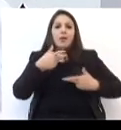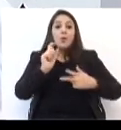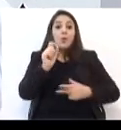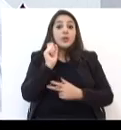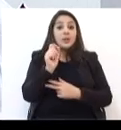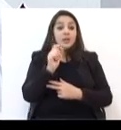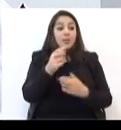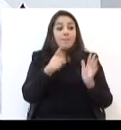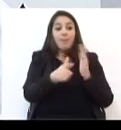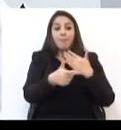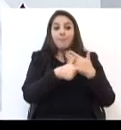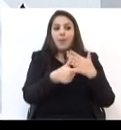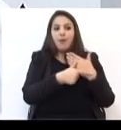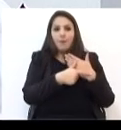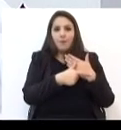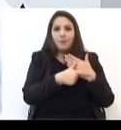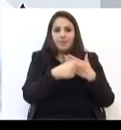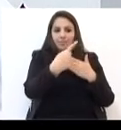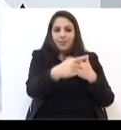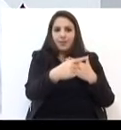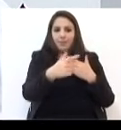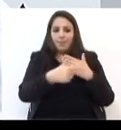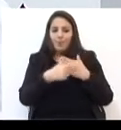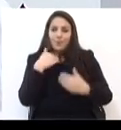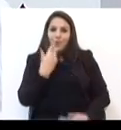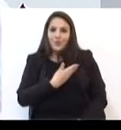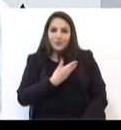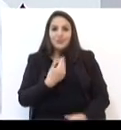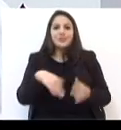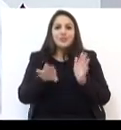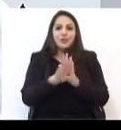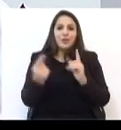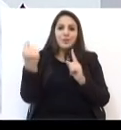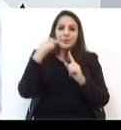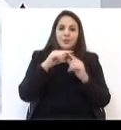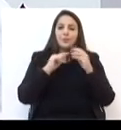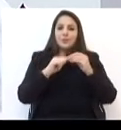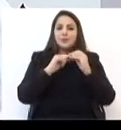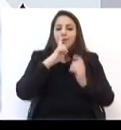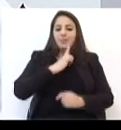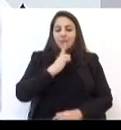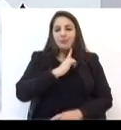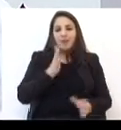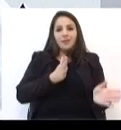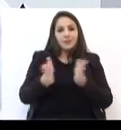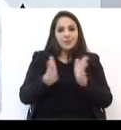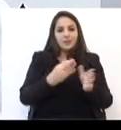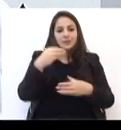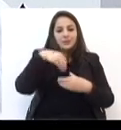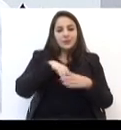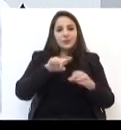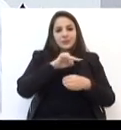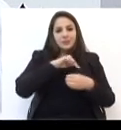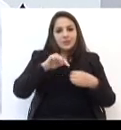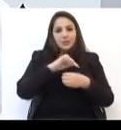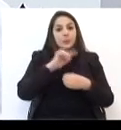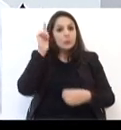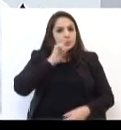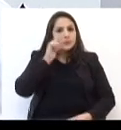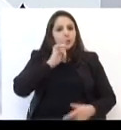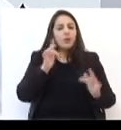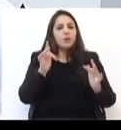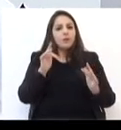é de quem, a responsabilidade de quem e chegar no nosso objetivo principal, que é ter acessibilidade na cidade para que a gente